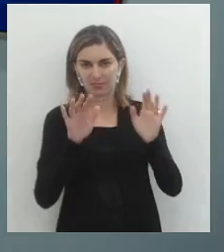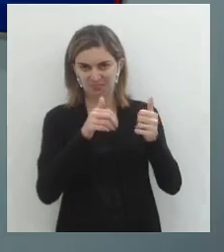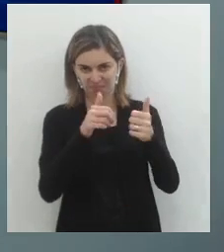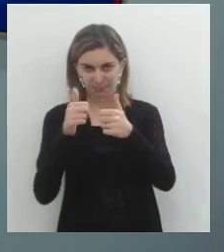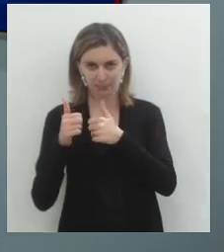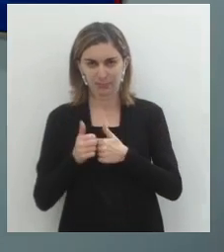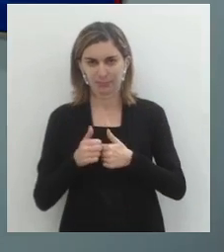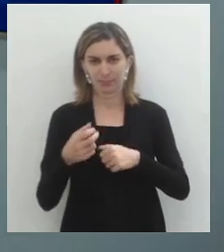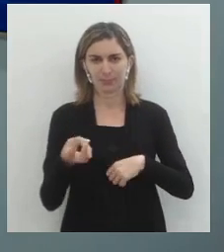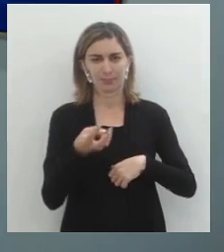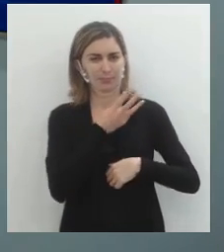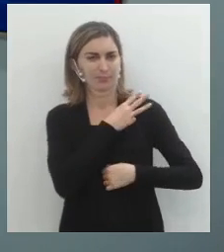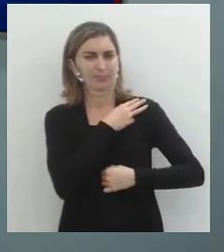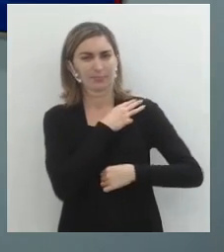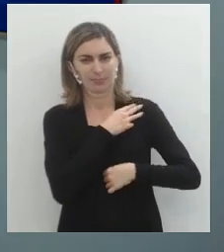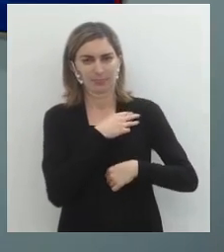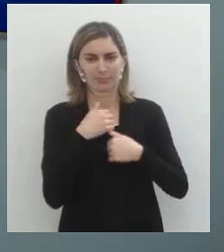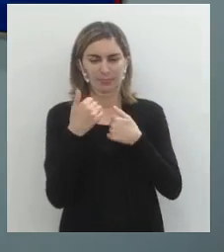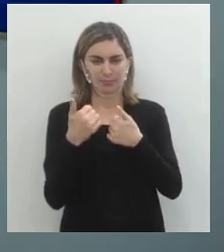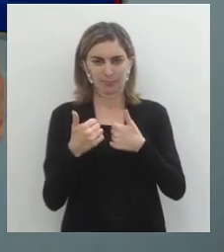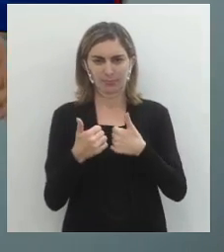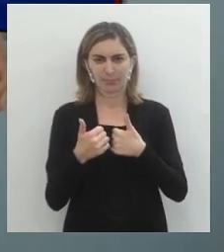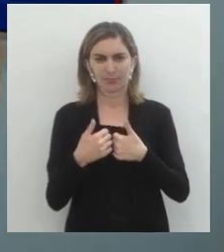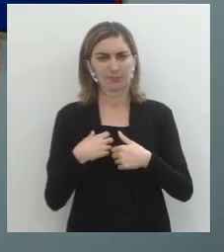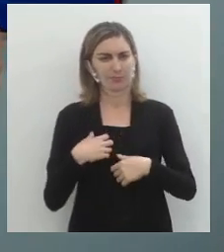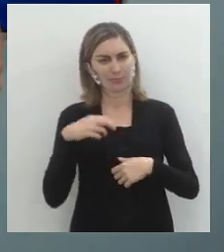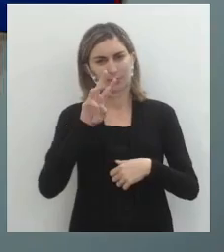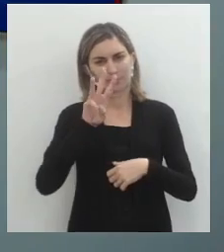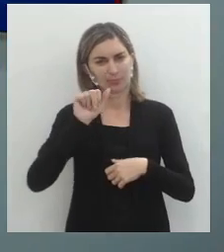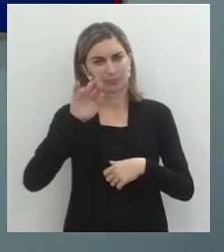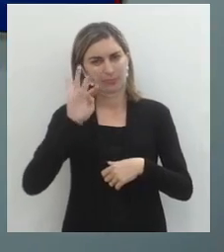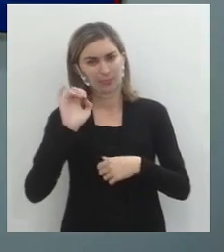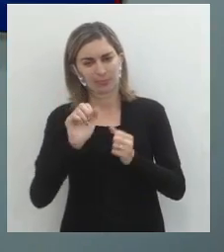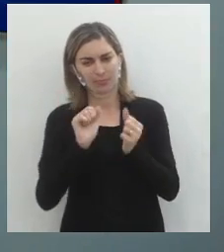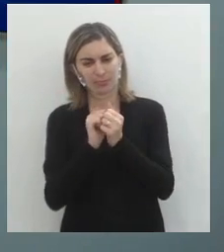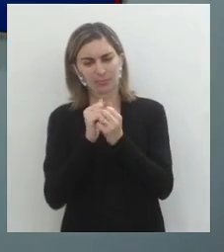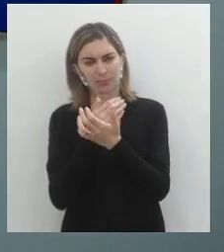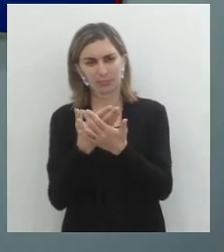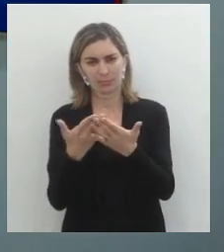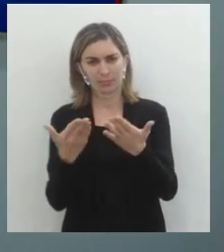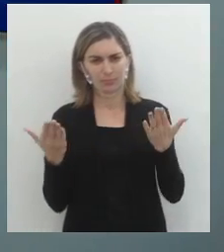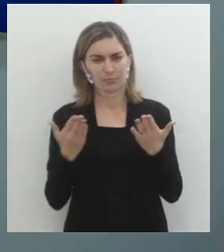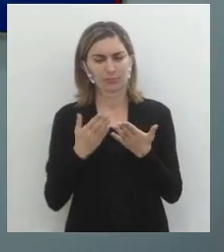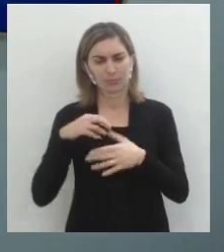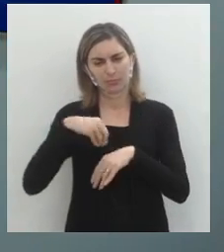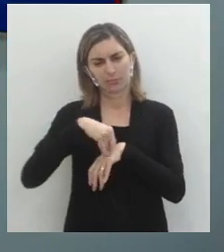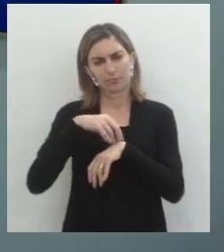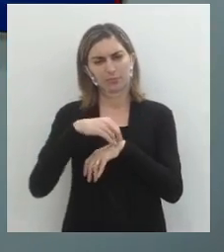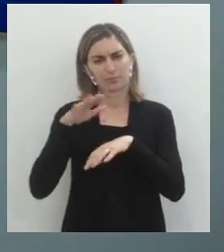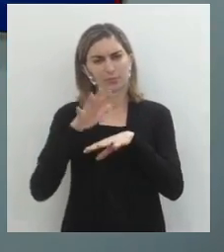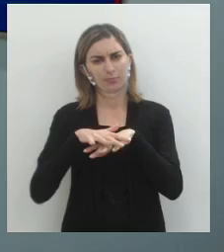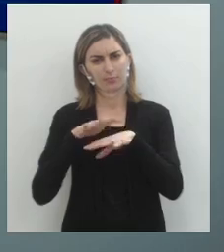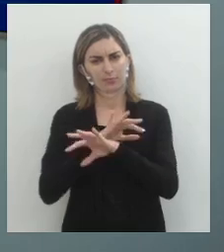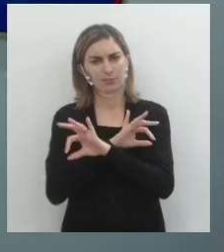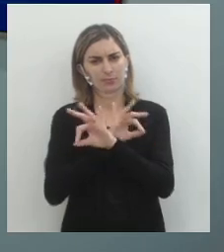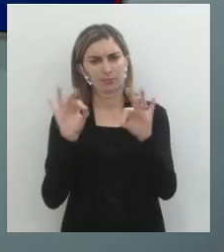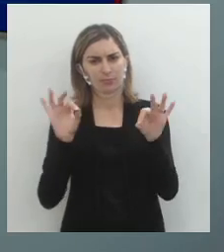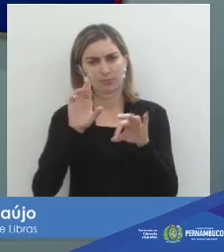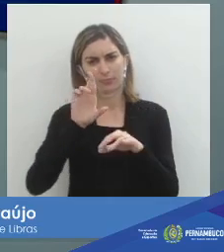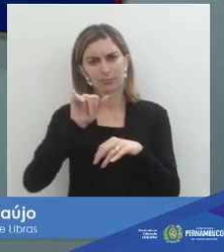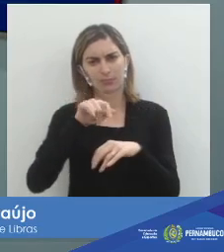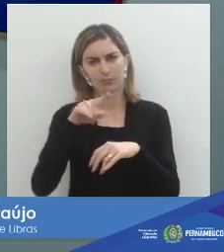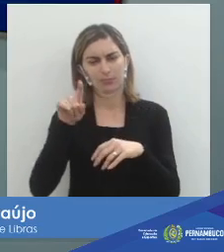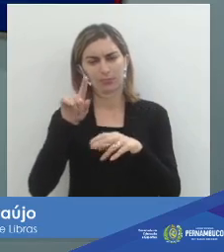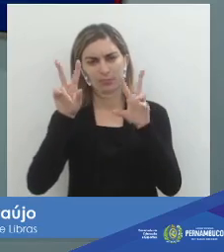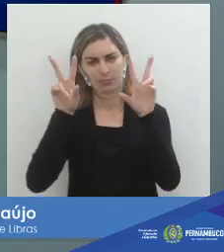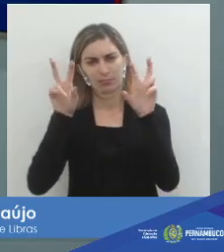Fala galera da terceira série do ensino médio, beleza? Tio Valtinho na área aqui contigo para trazer uma aula massa de revisão